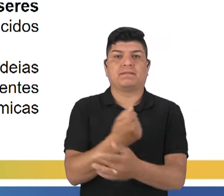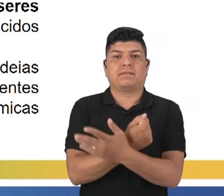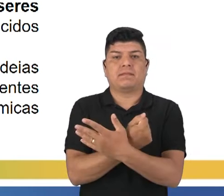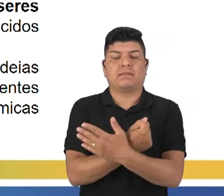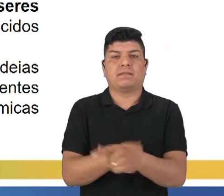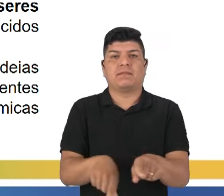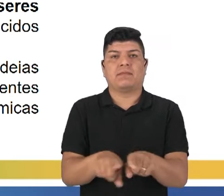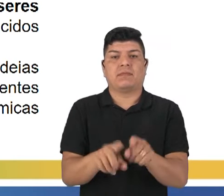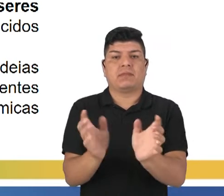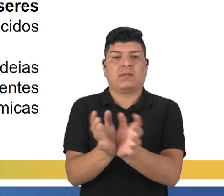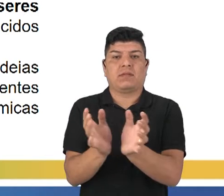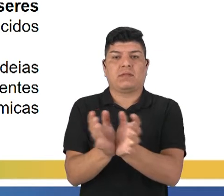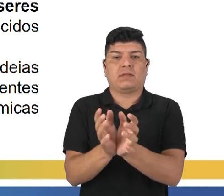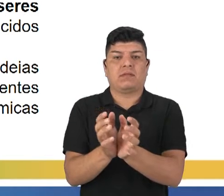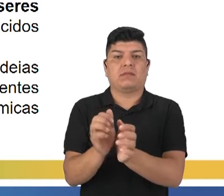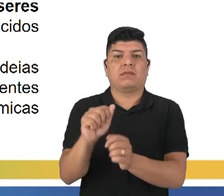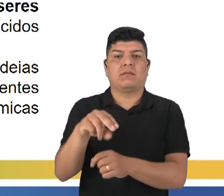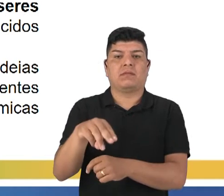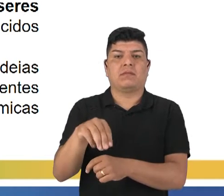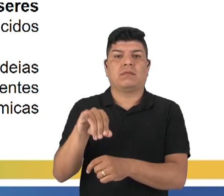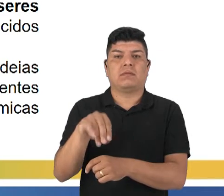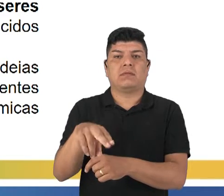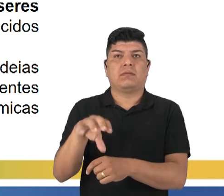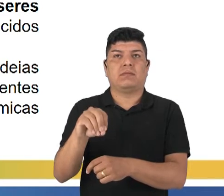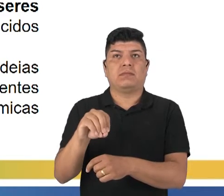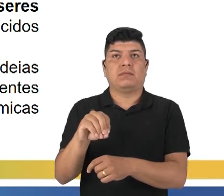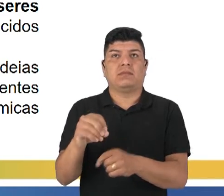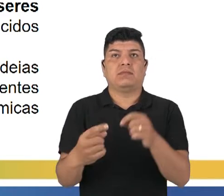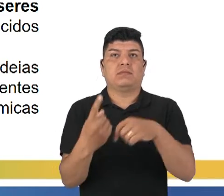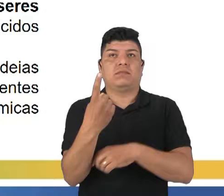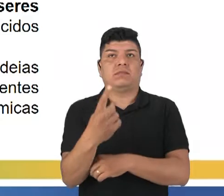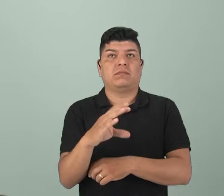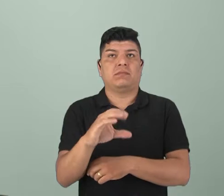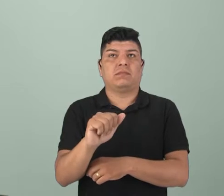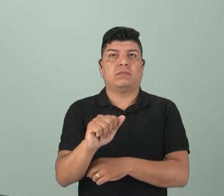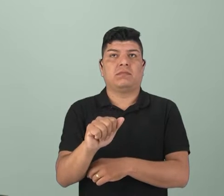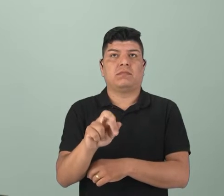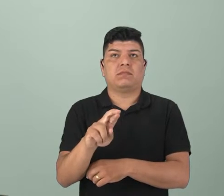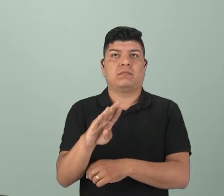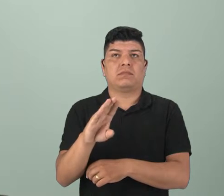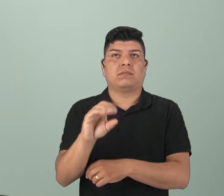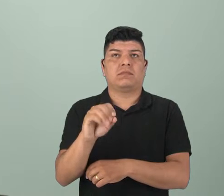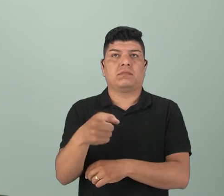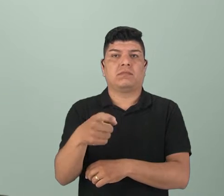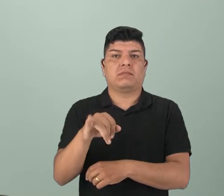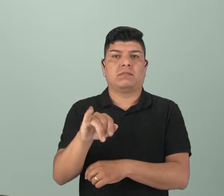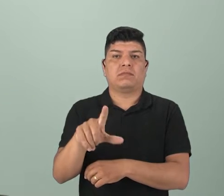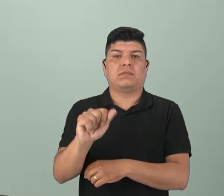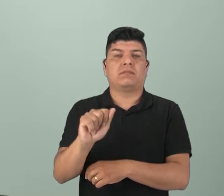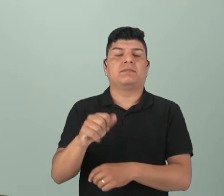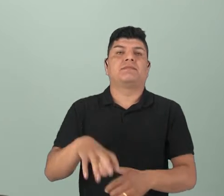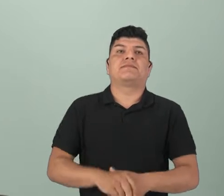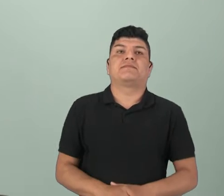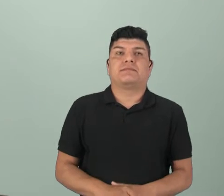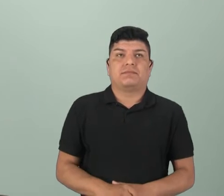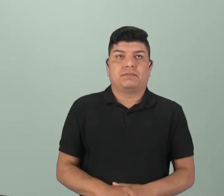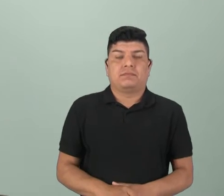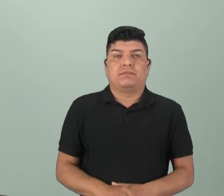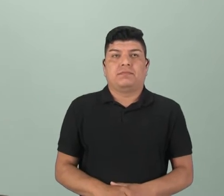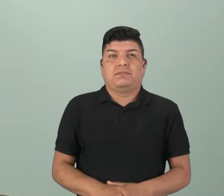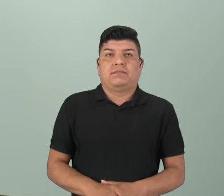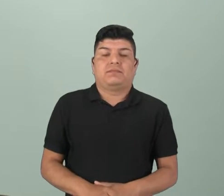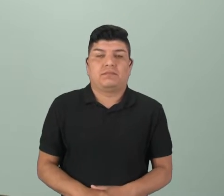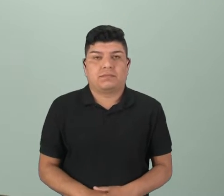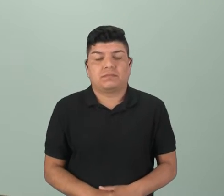aminoácidos, um grupo amino e uma carboxila. É assim que é formada a proteína. Bom,